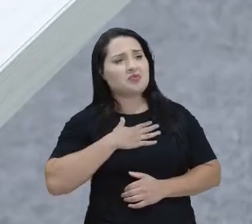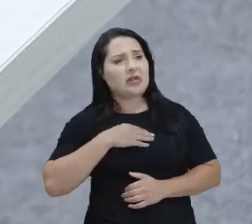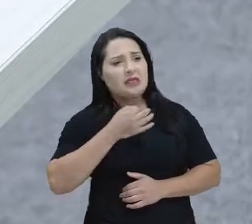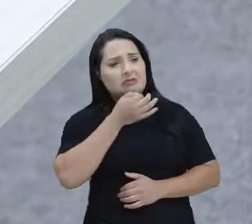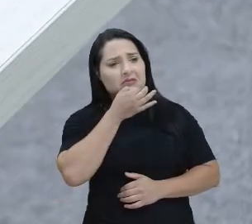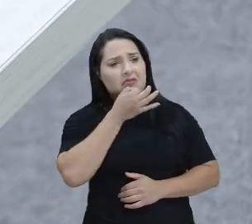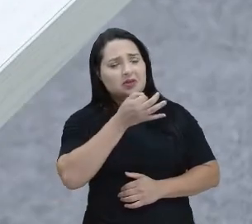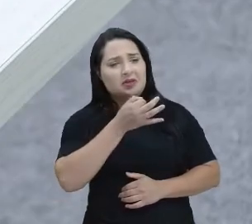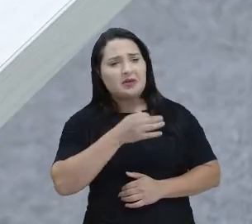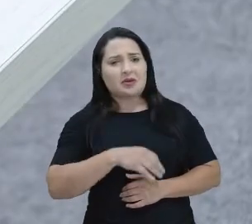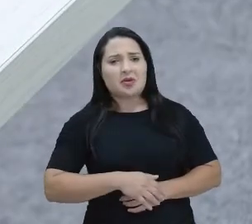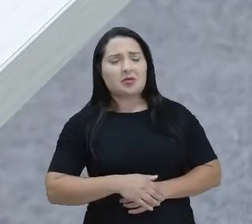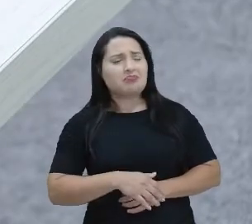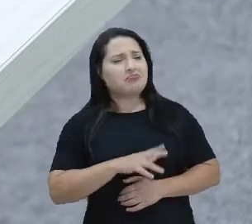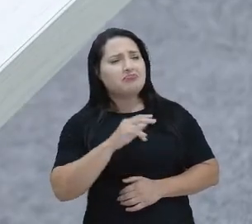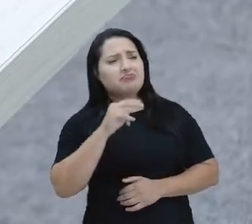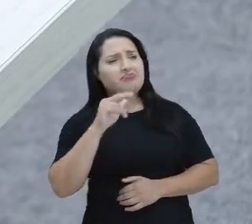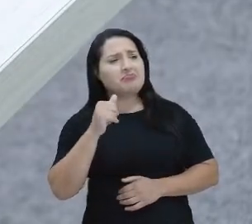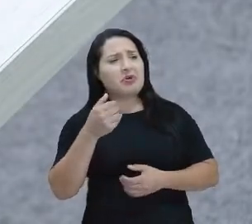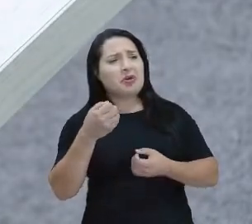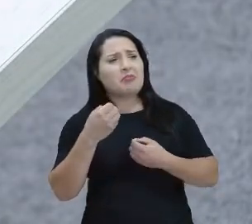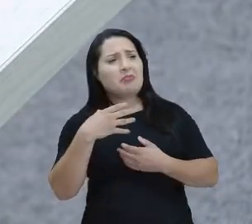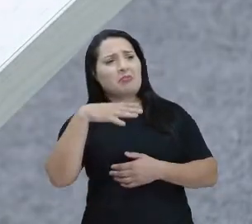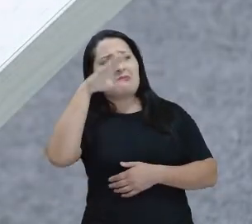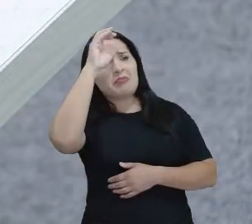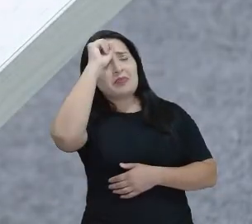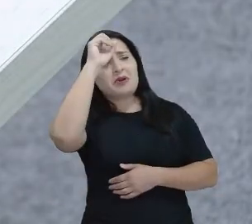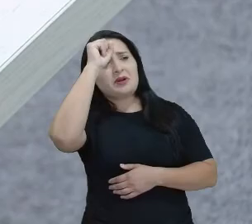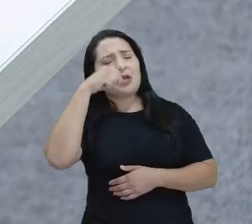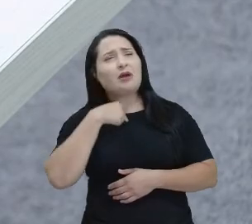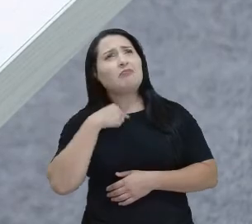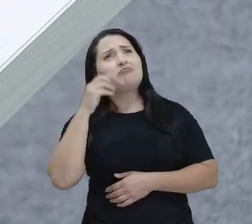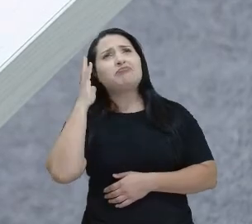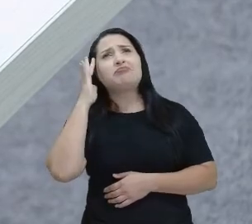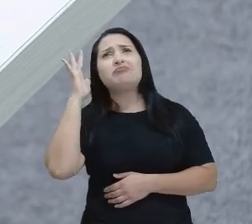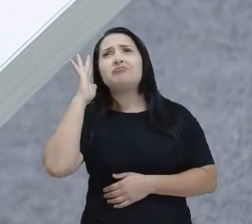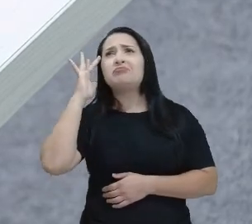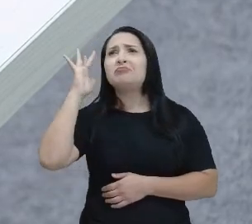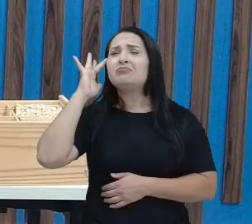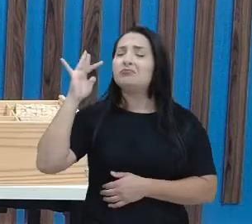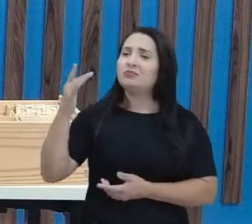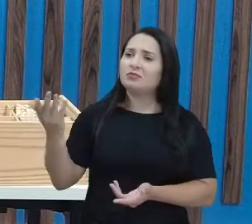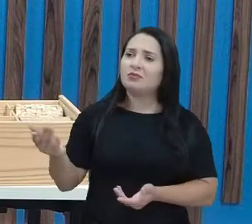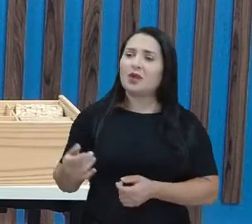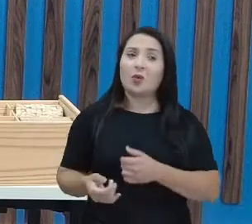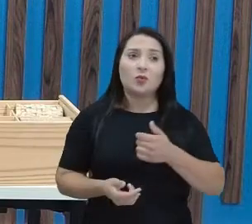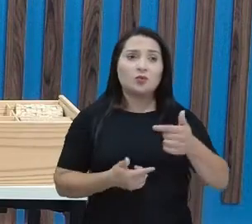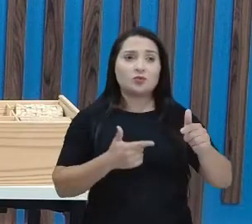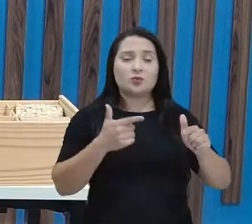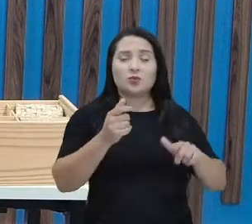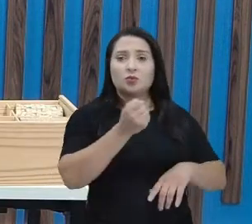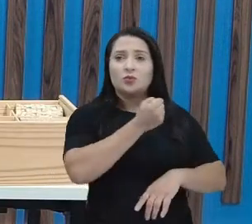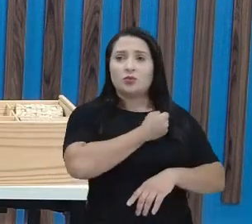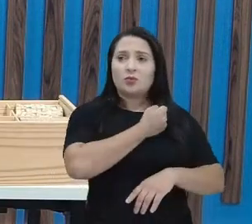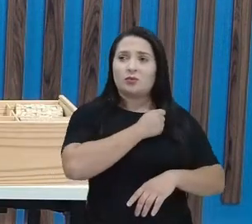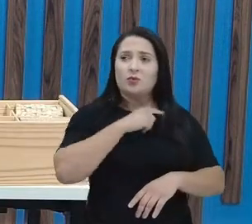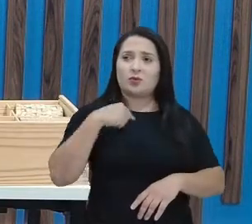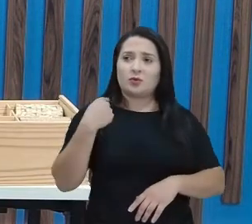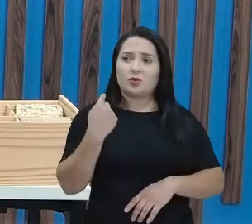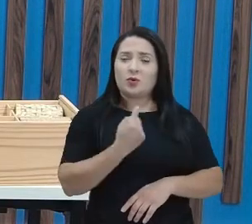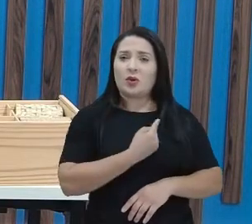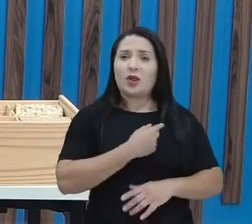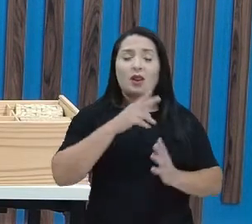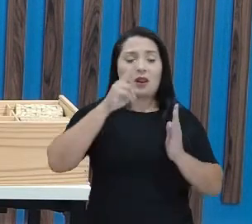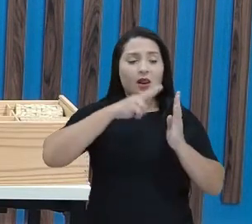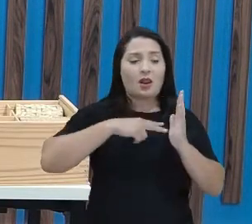porque ninguém assim... Ninguém nunca tinha me ensinado, por isso que eu fiquei perdida. É, porque assim, os outros algarismos, quando a gente vai ler o